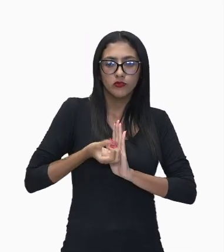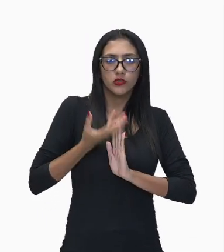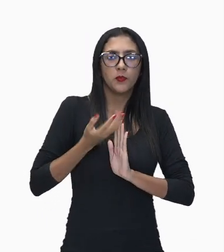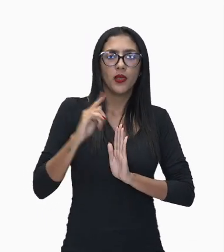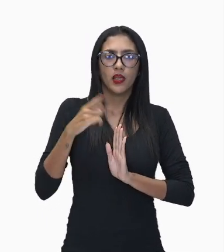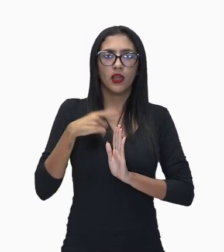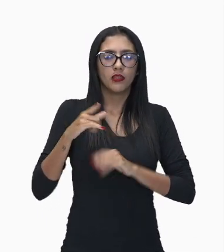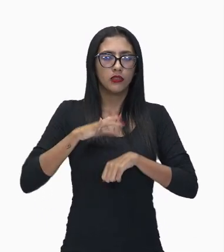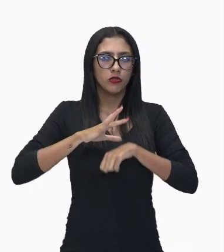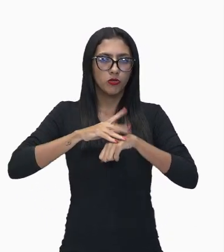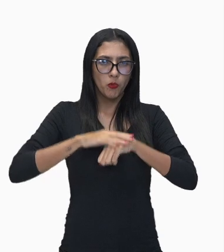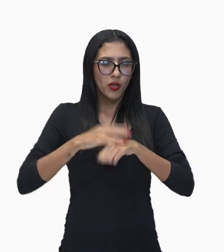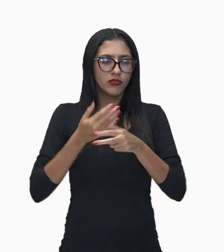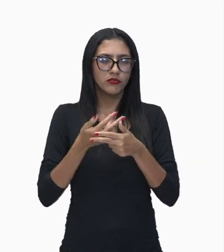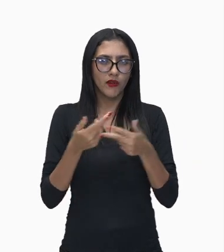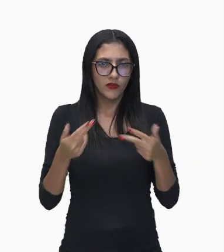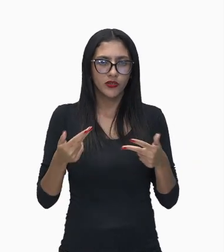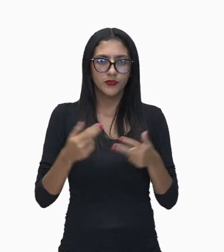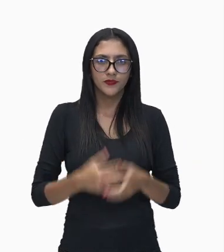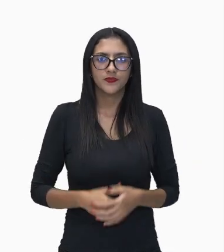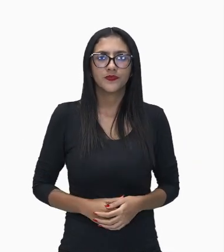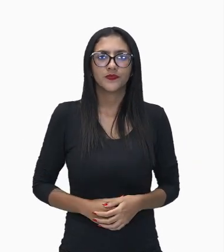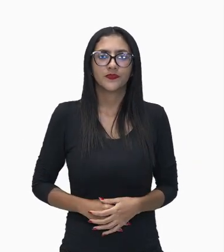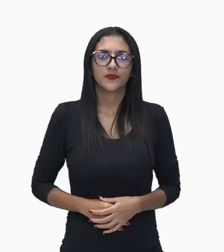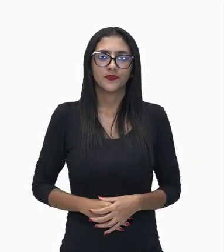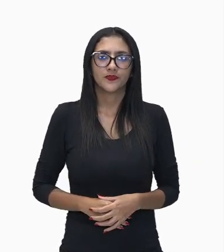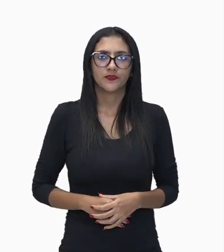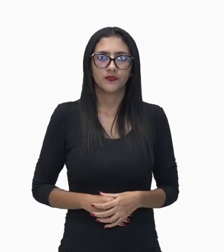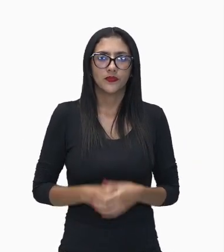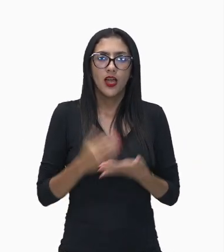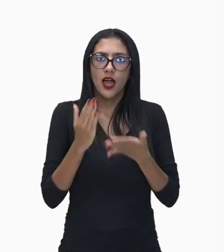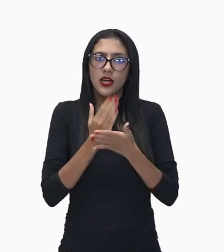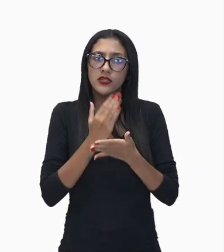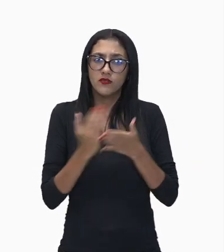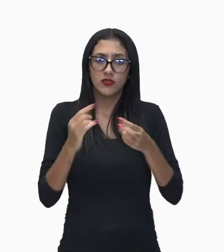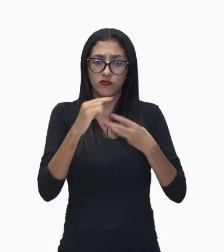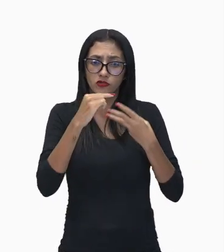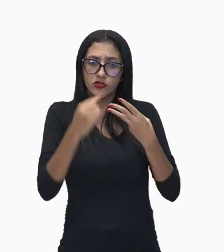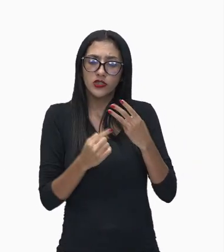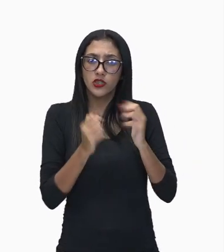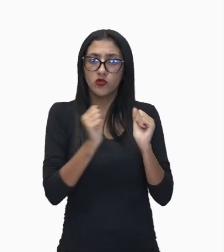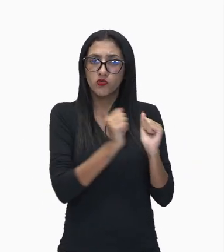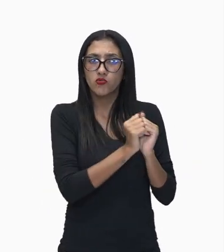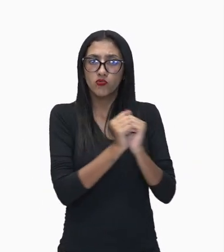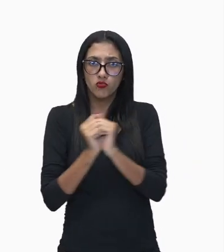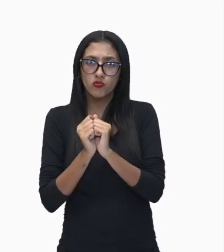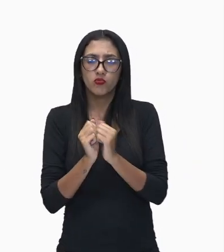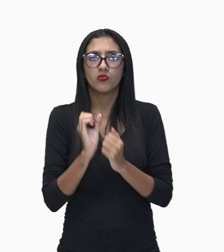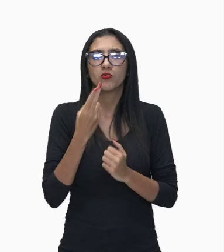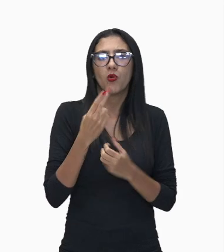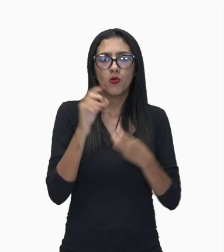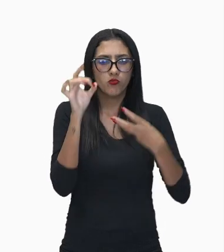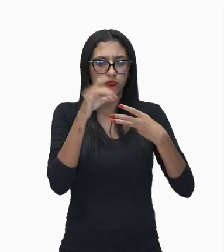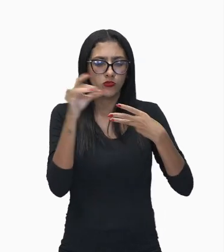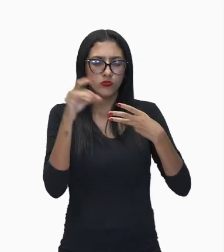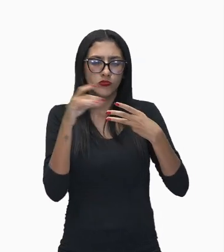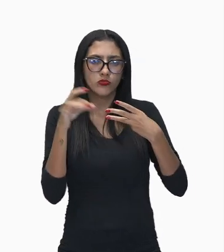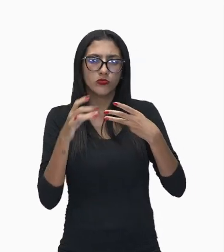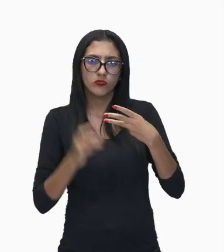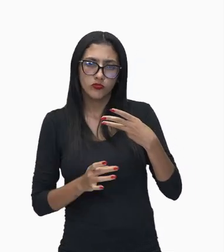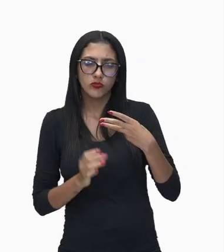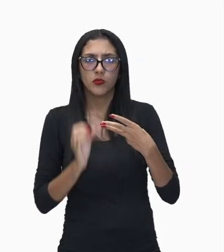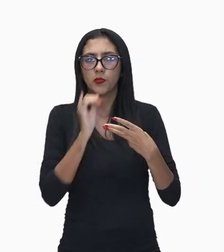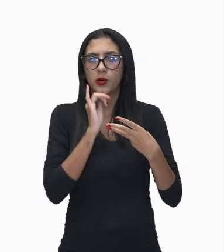dessas doenças, né? Às vezes em conjunto ou então de maneira separada, ou apenas